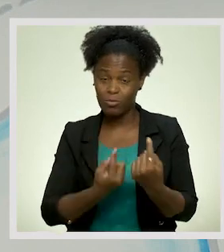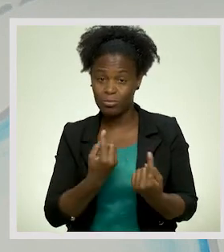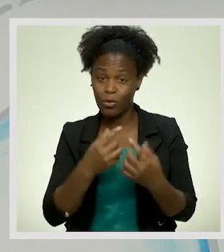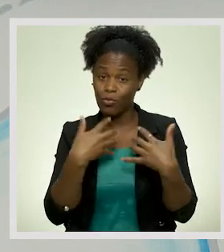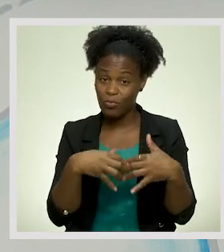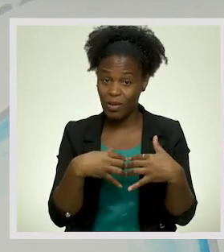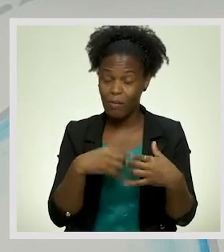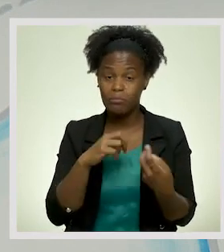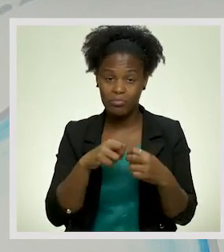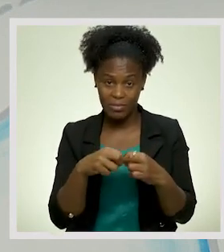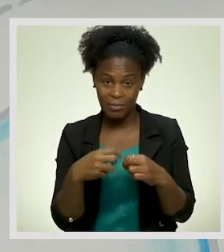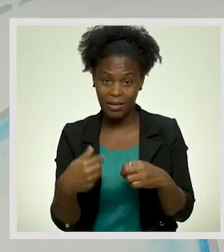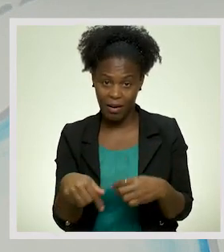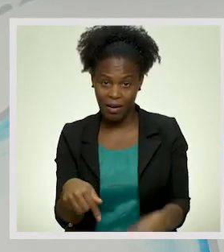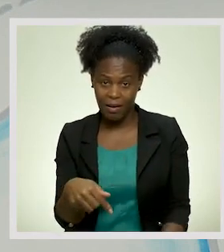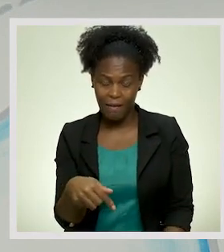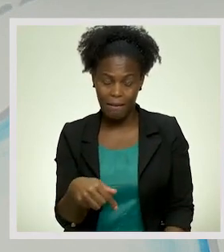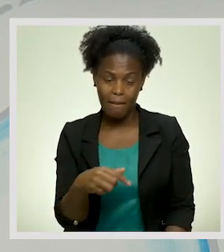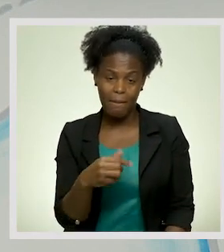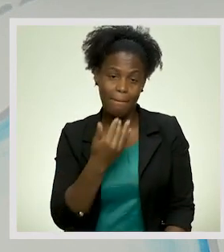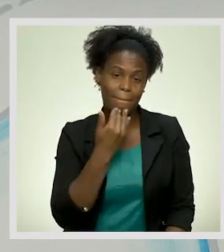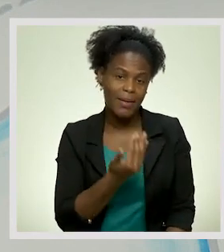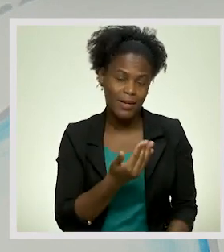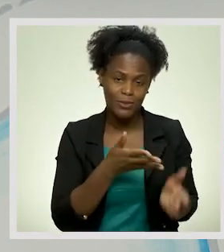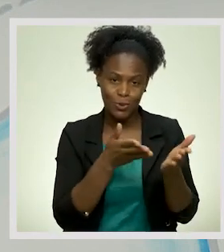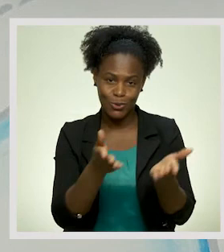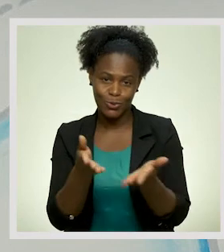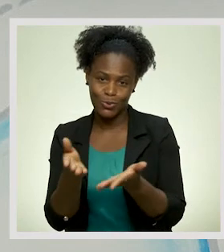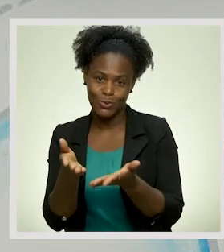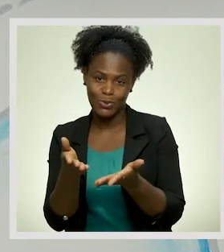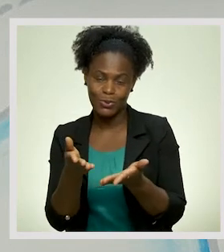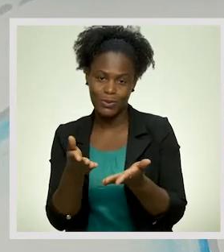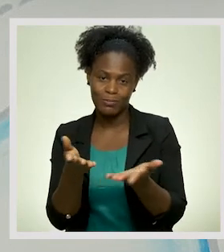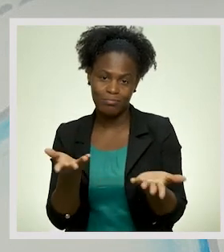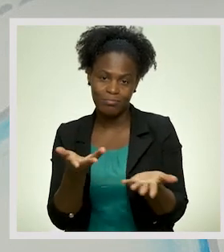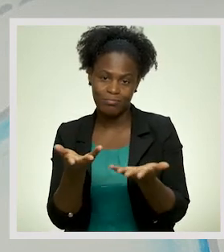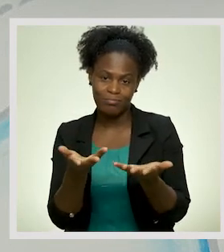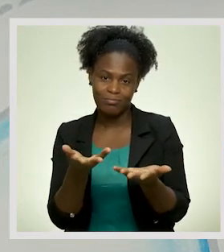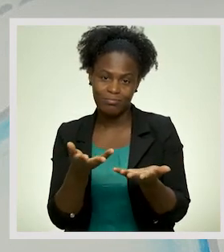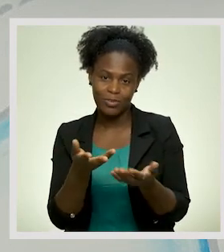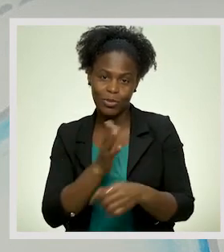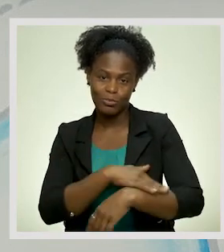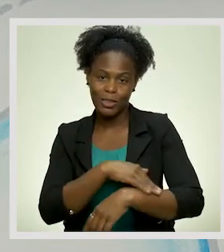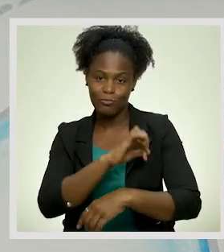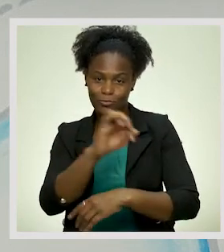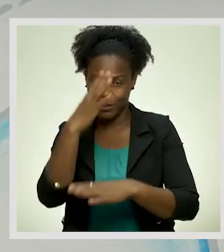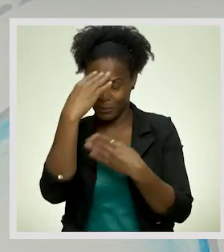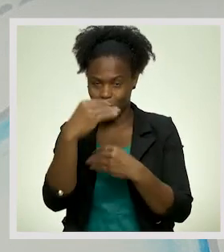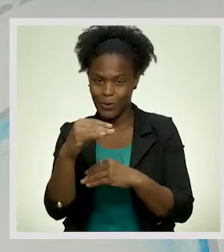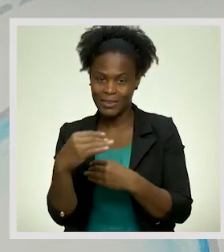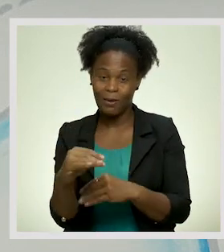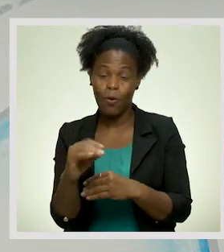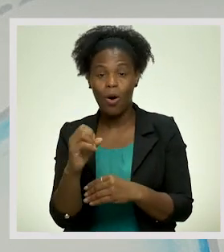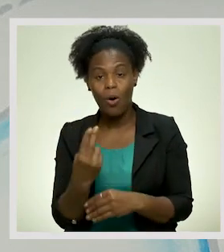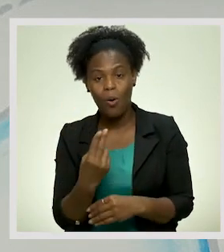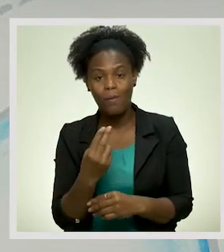algum problema, peça ajuda do encarregado de educação ou